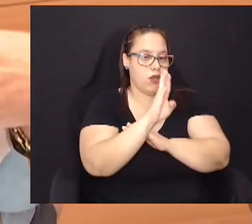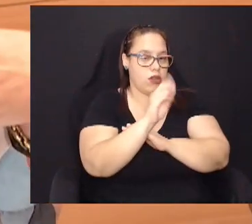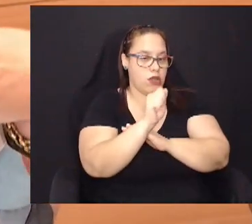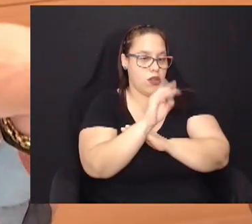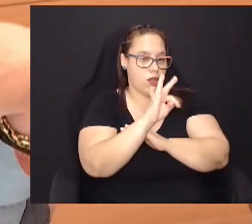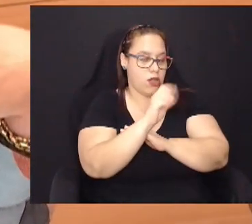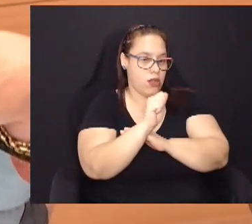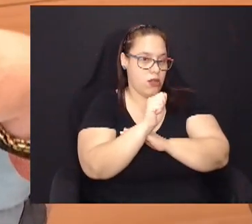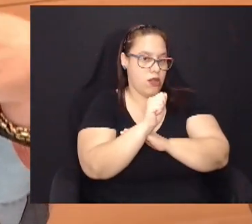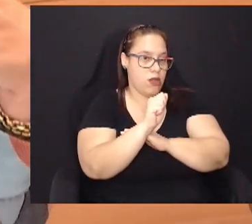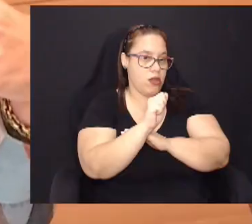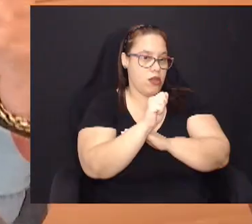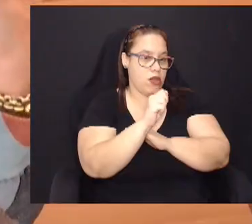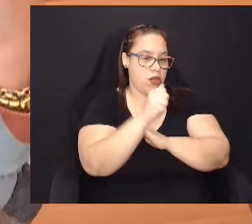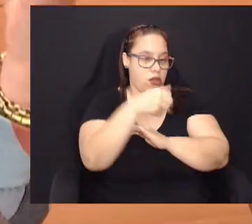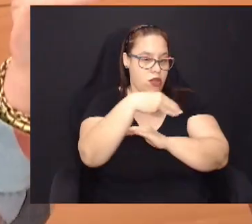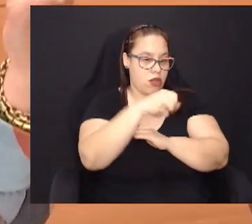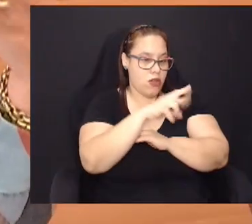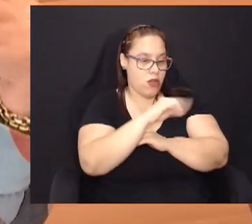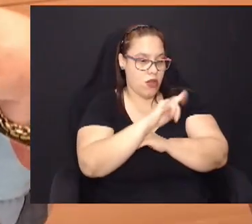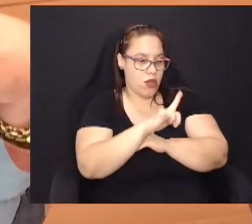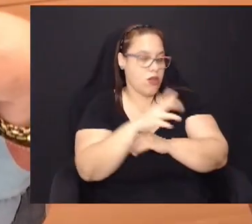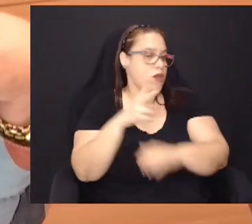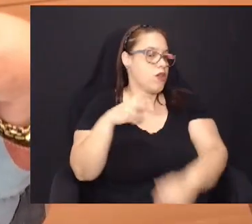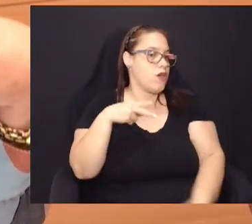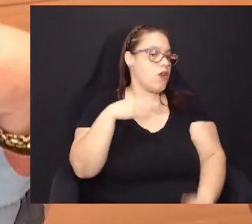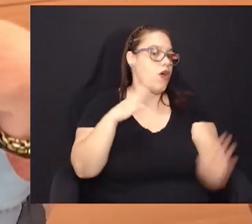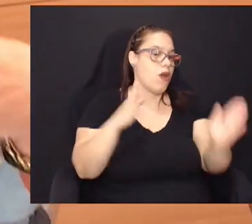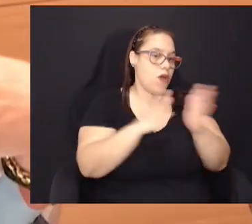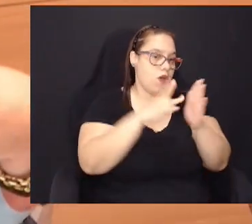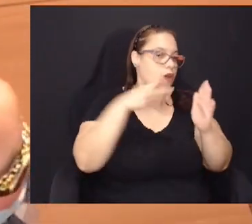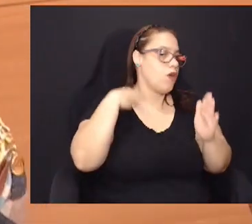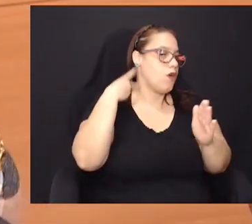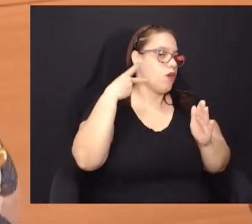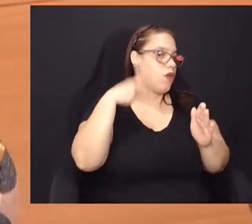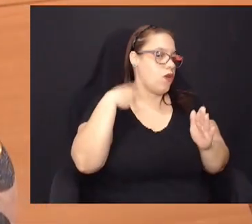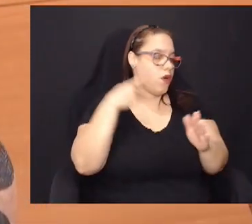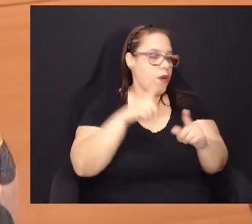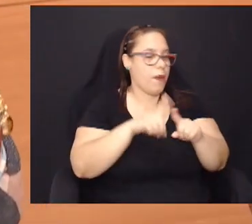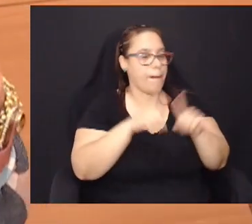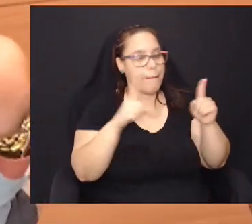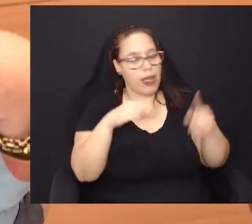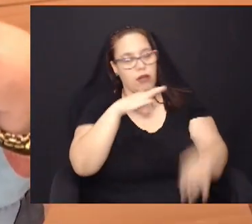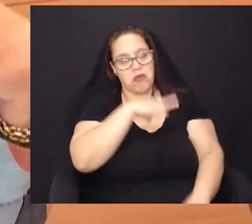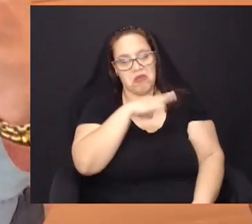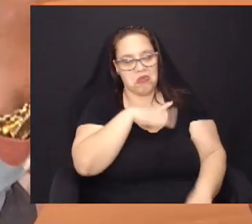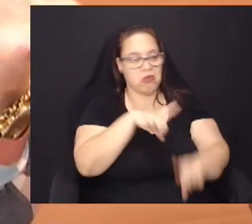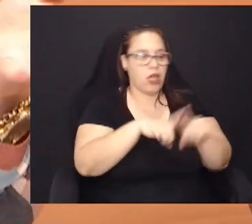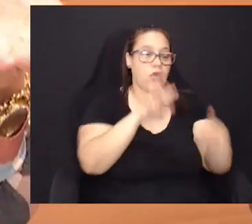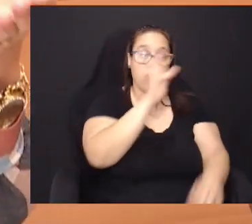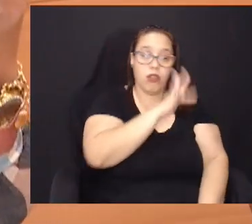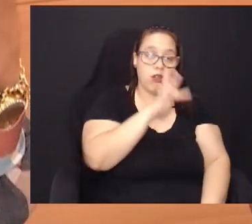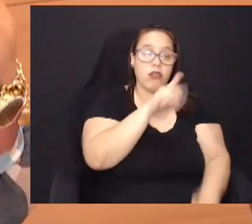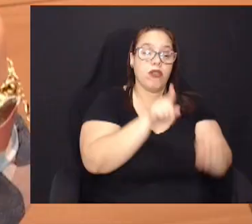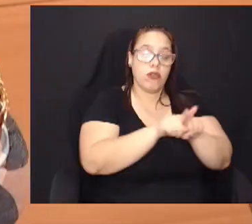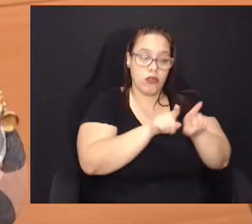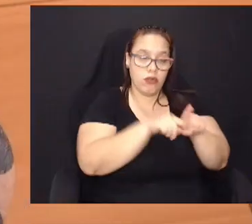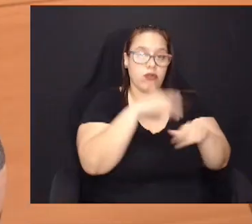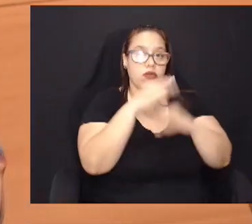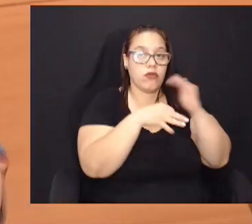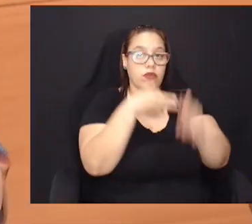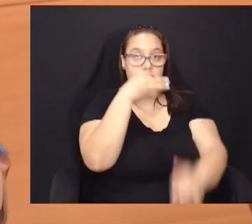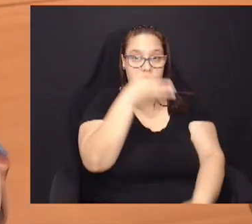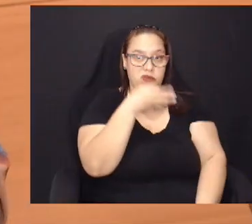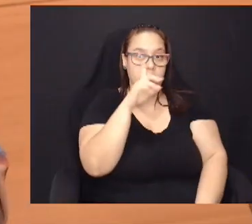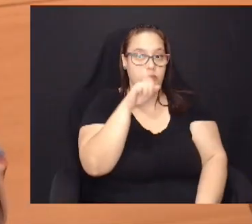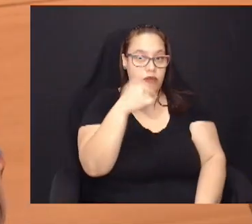Então, o papel da frente parlamentar, não só a nível federal, mas municipal, tem esse papel da construção. Então, eu sugiro que a gente depois,